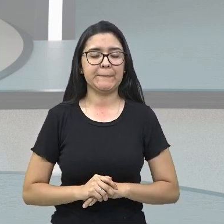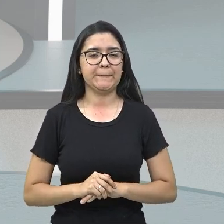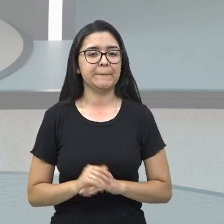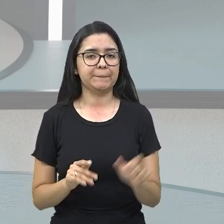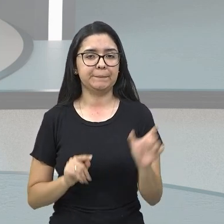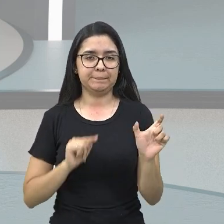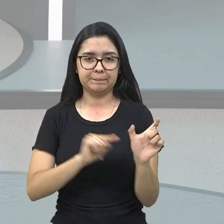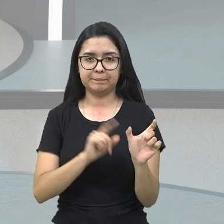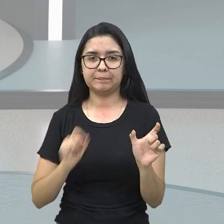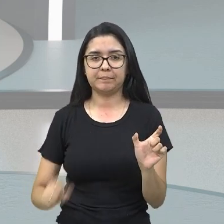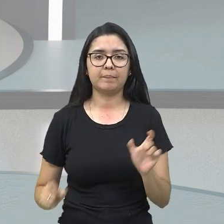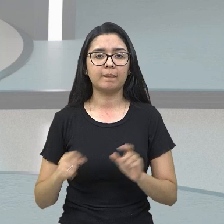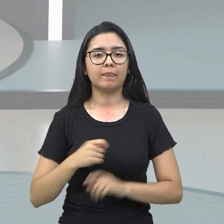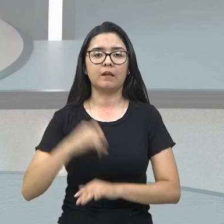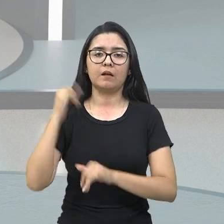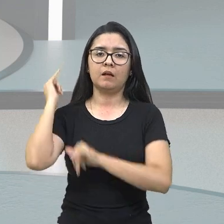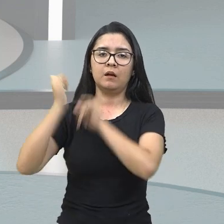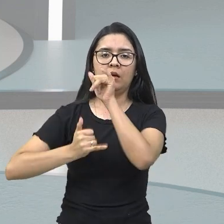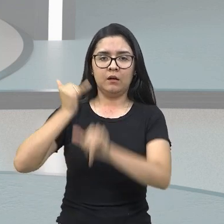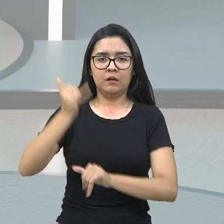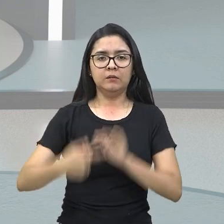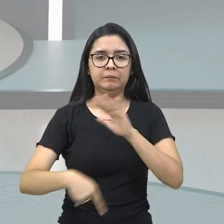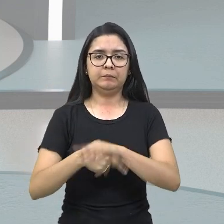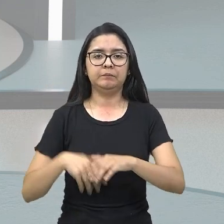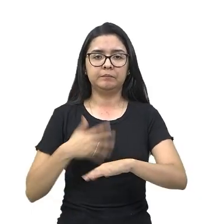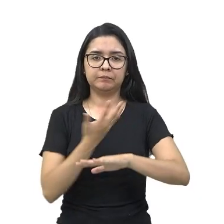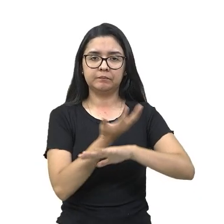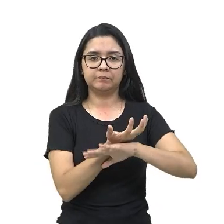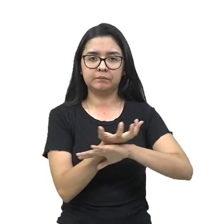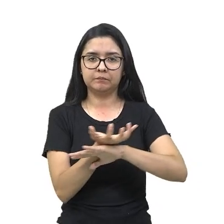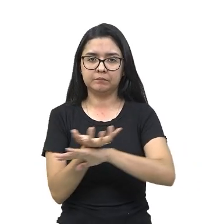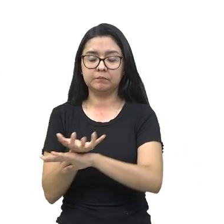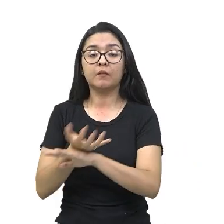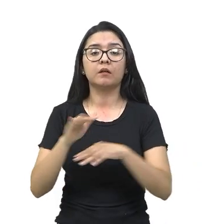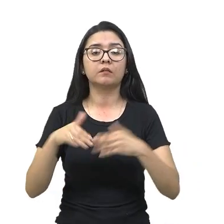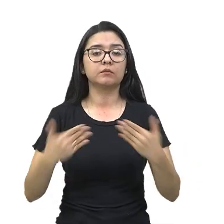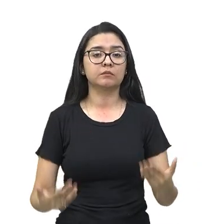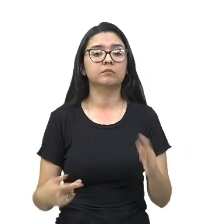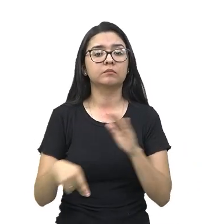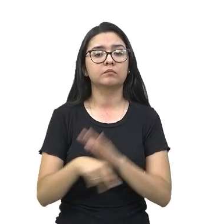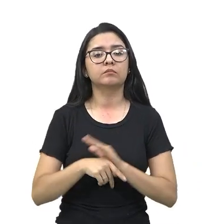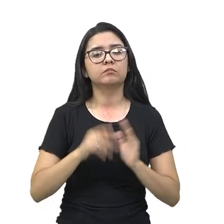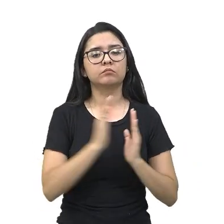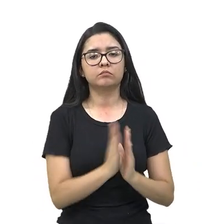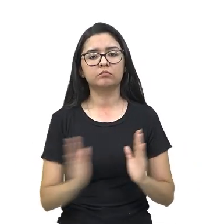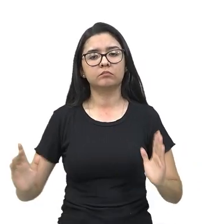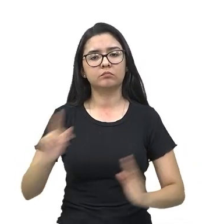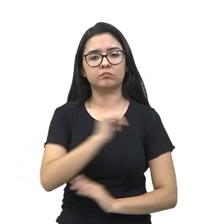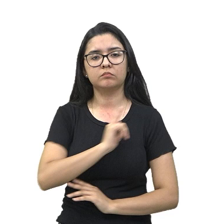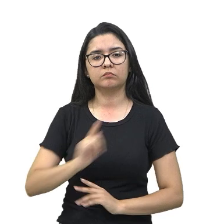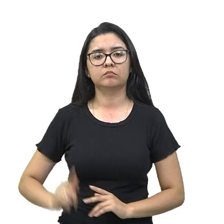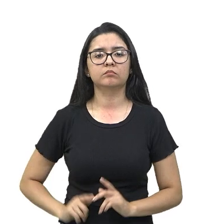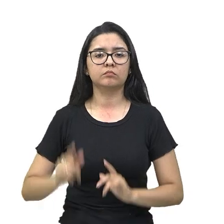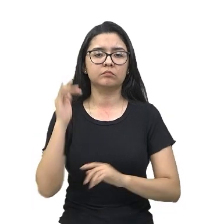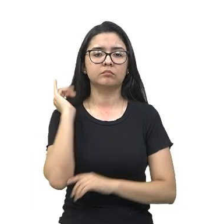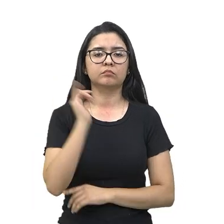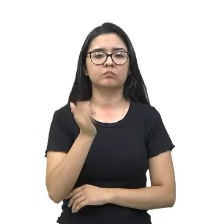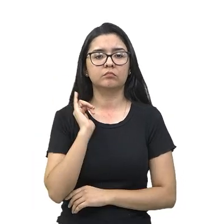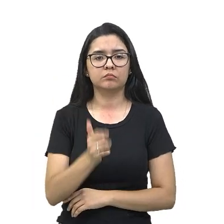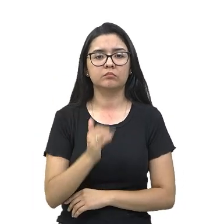A gente vai ler a lenda da Vitória Régia, de um processo governamental chamado Conta Pra